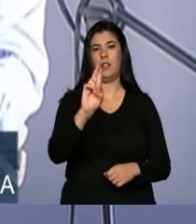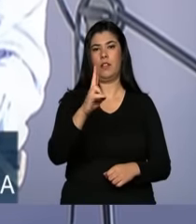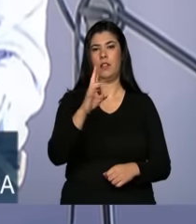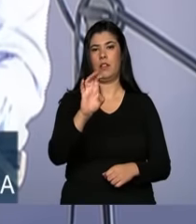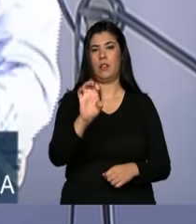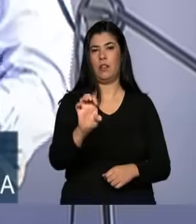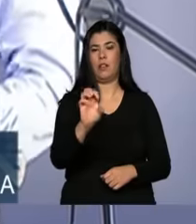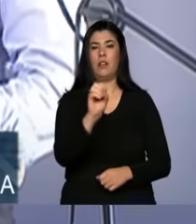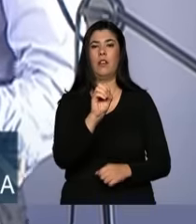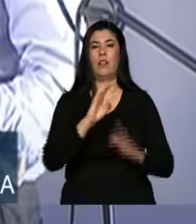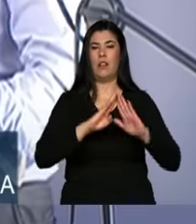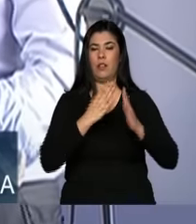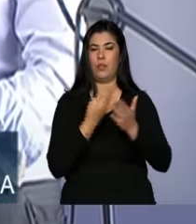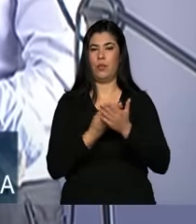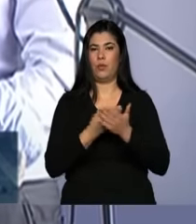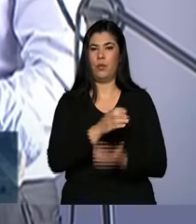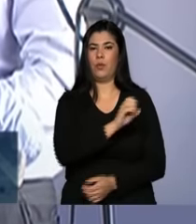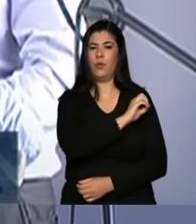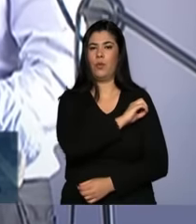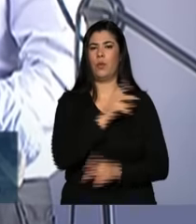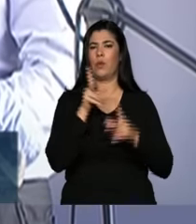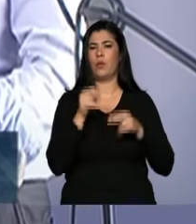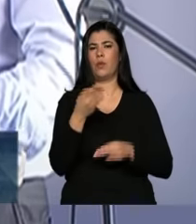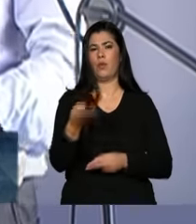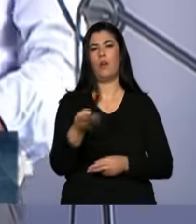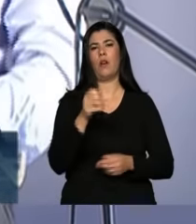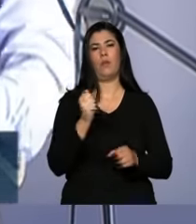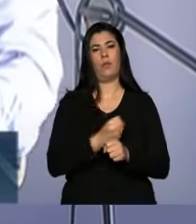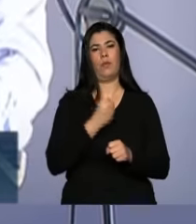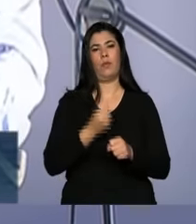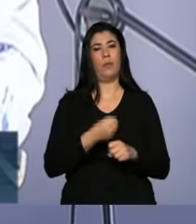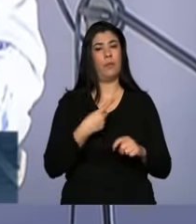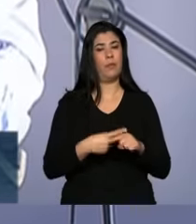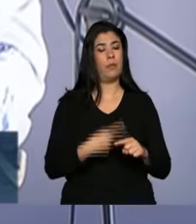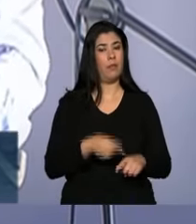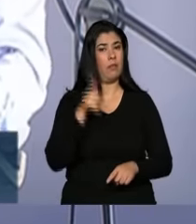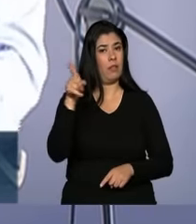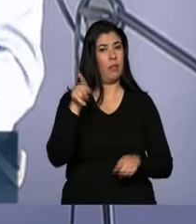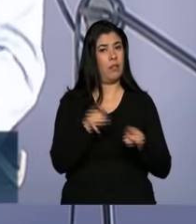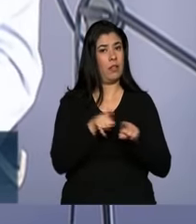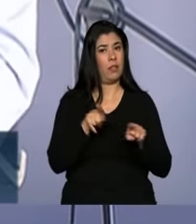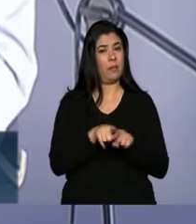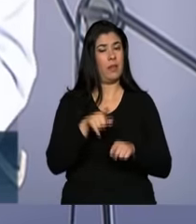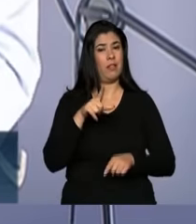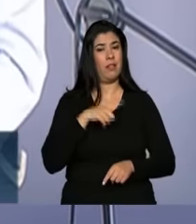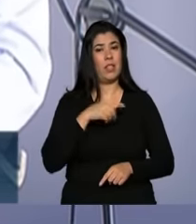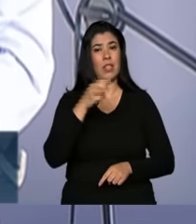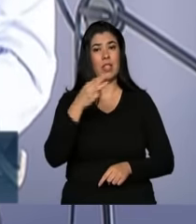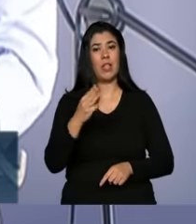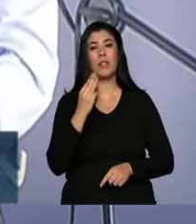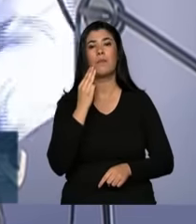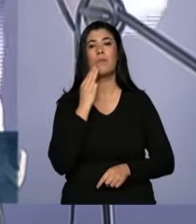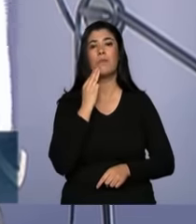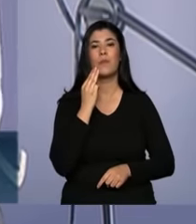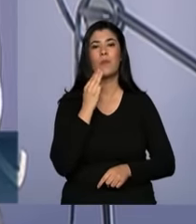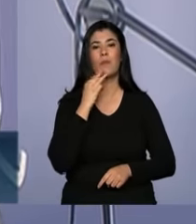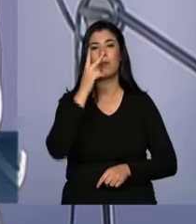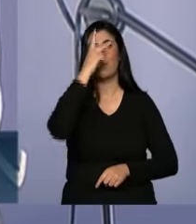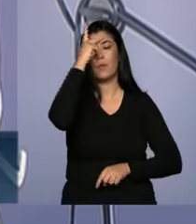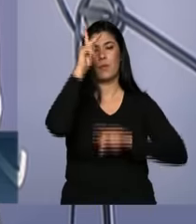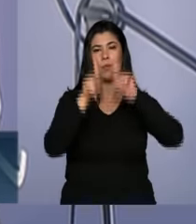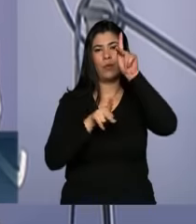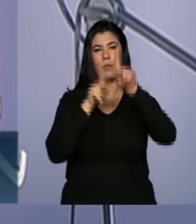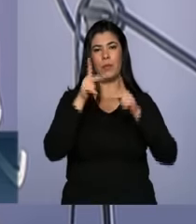143 creches iguais a essa, porque lá tem quase 3 milhões de habitantes.